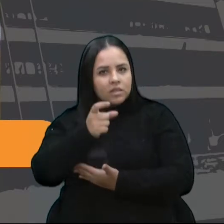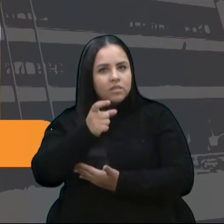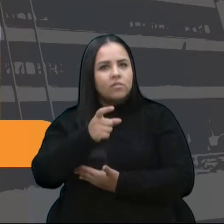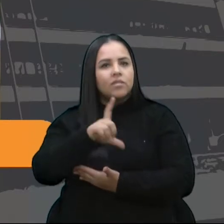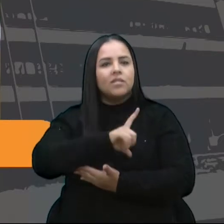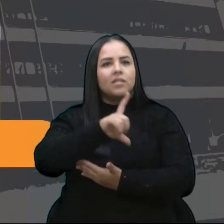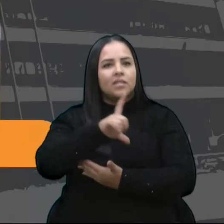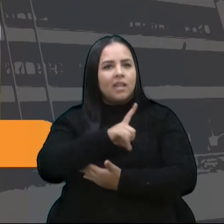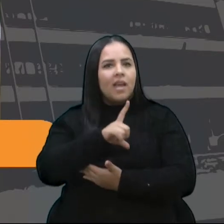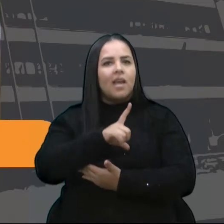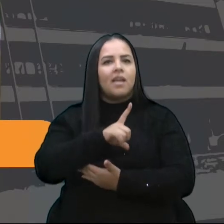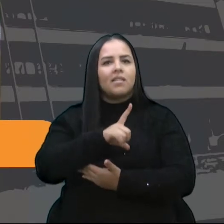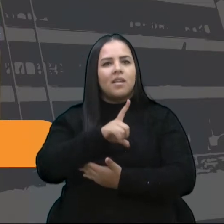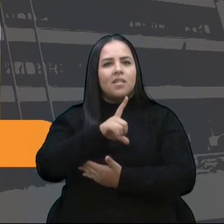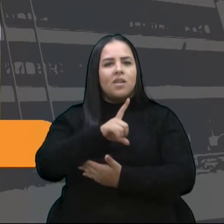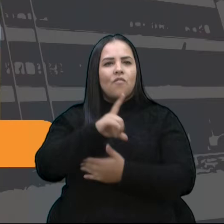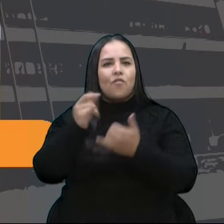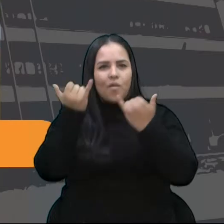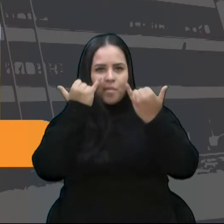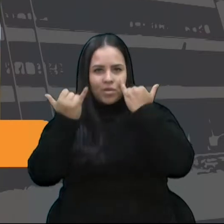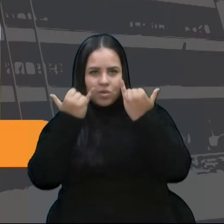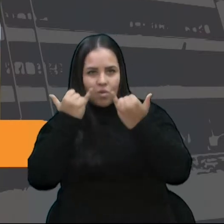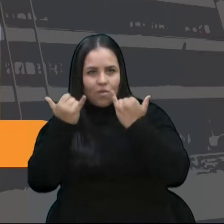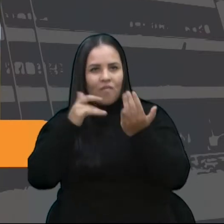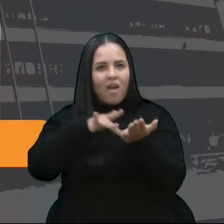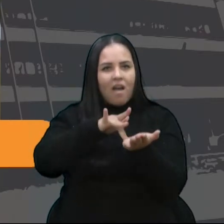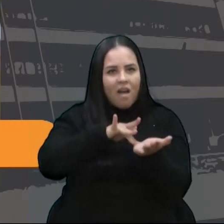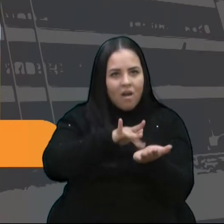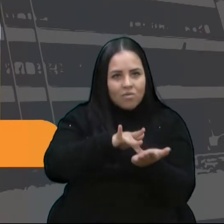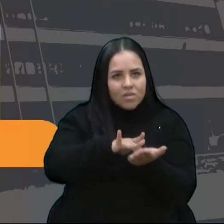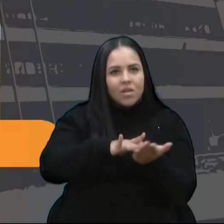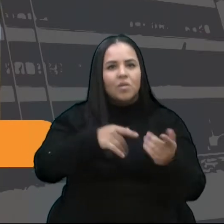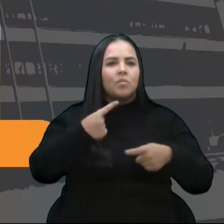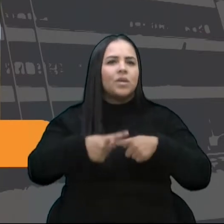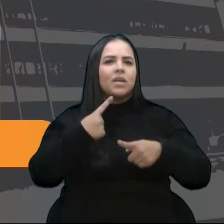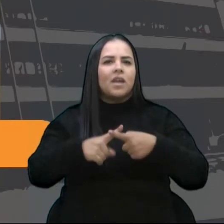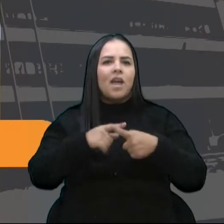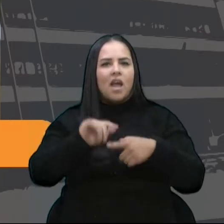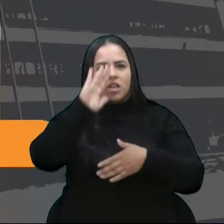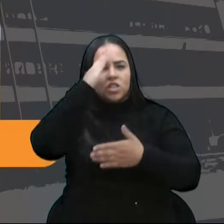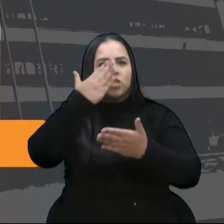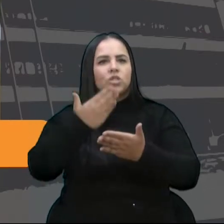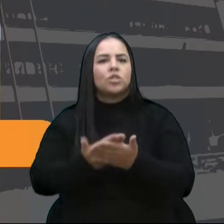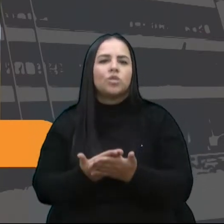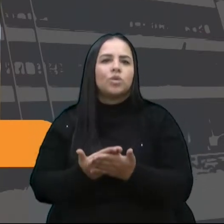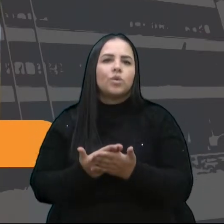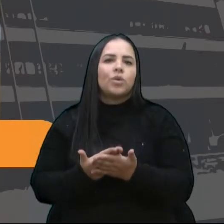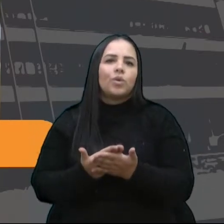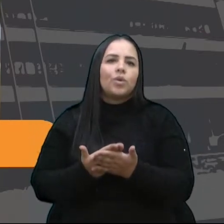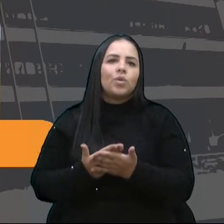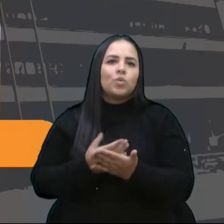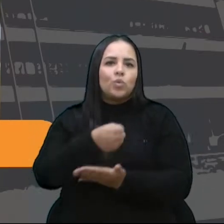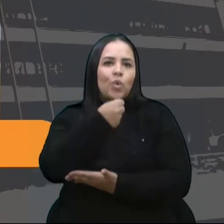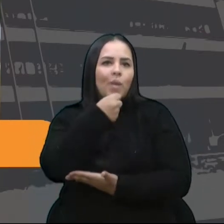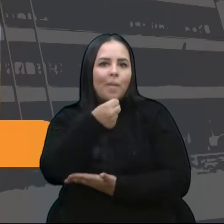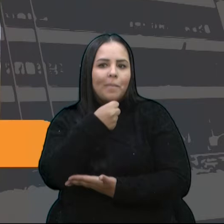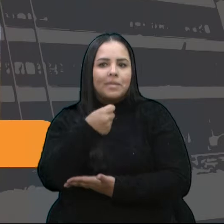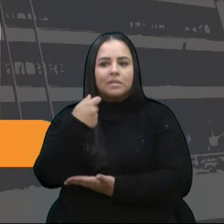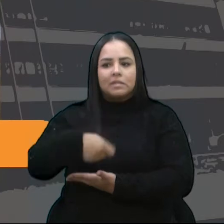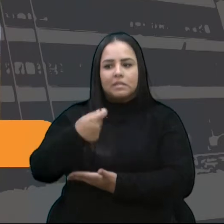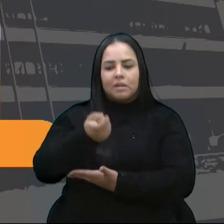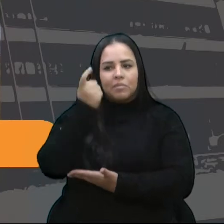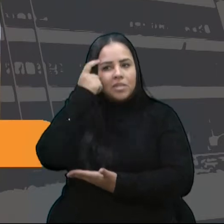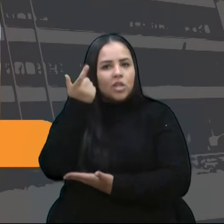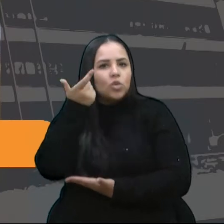fakes, nesse cenário das opiniões, eu entendo que também o jornalismo pode se repensar e se